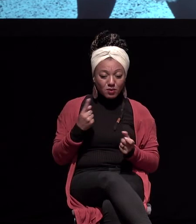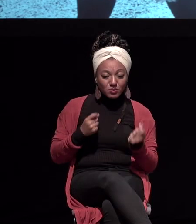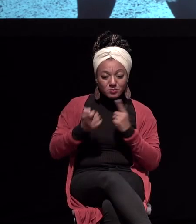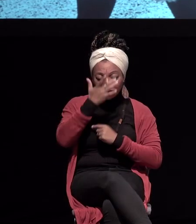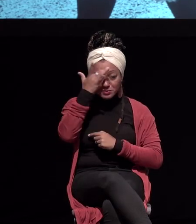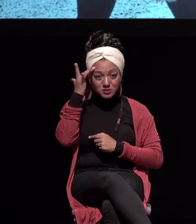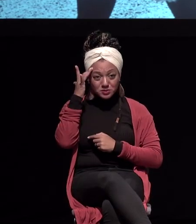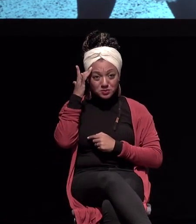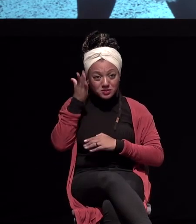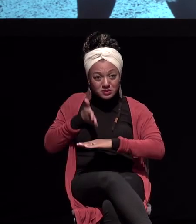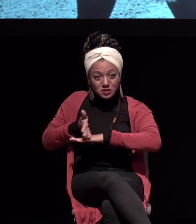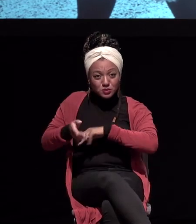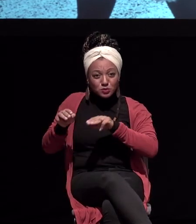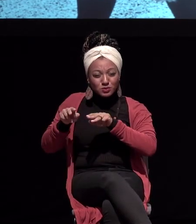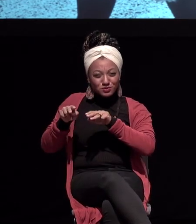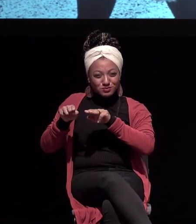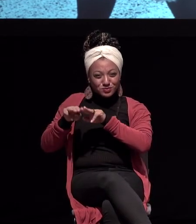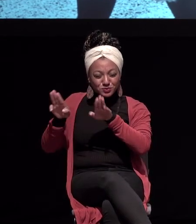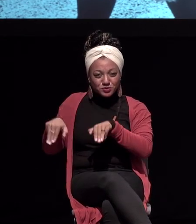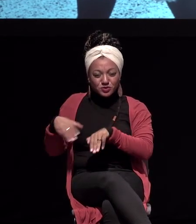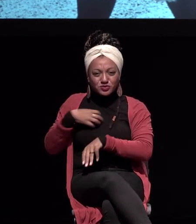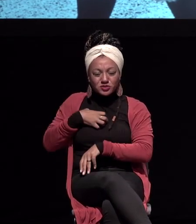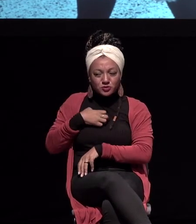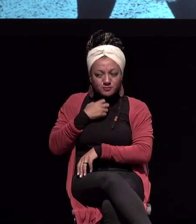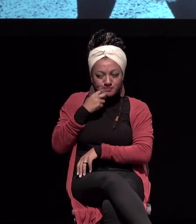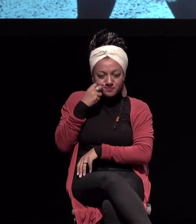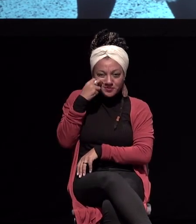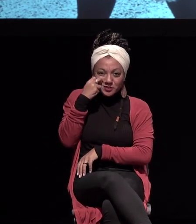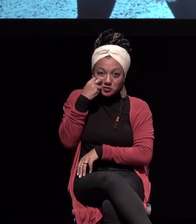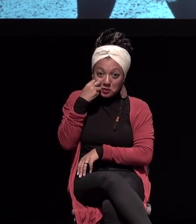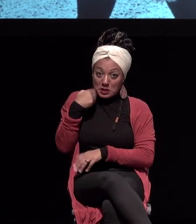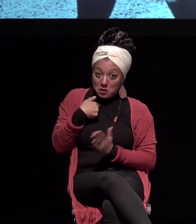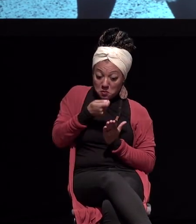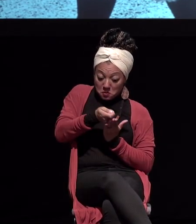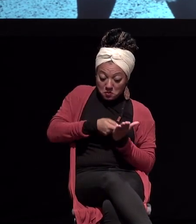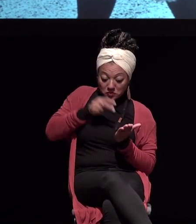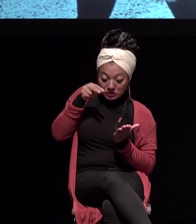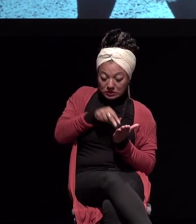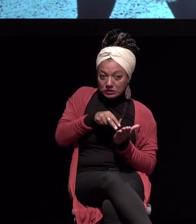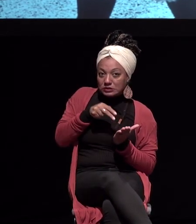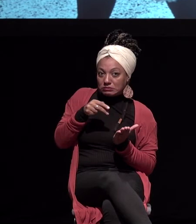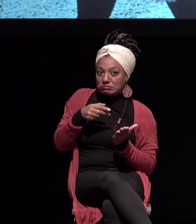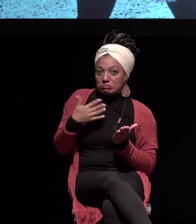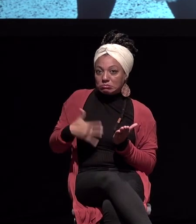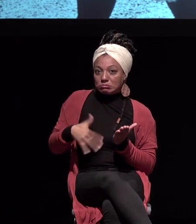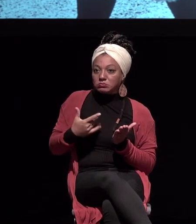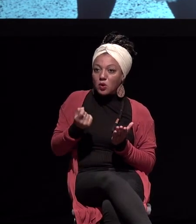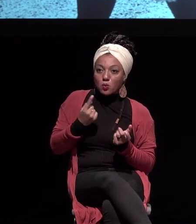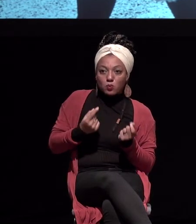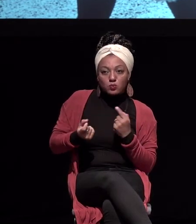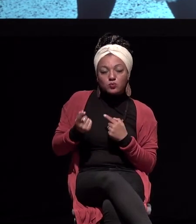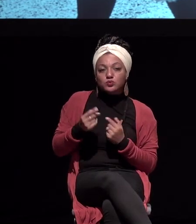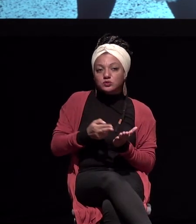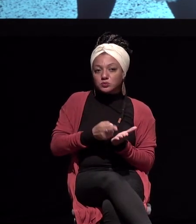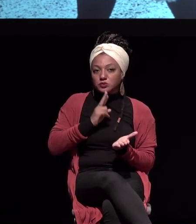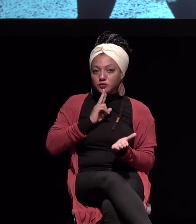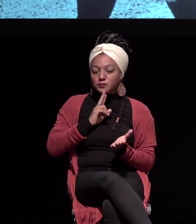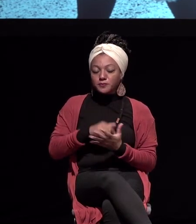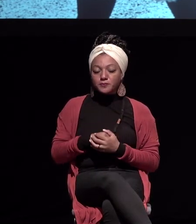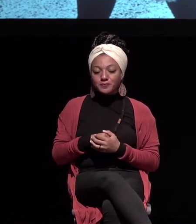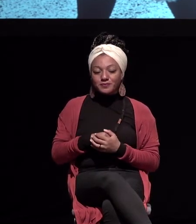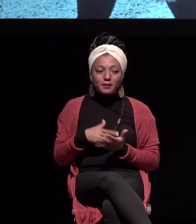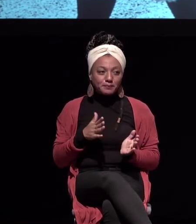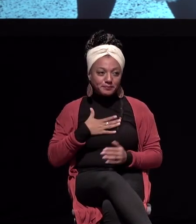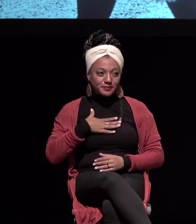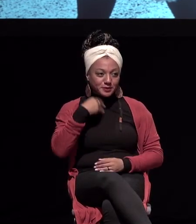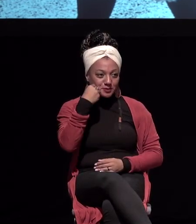espaço. Pelo menos a experiência ali ao ler a conclusão, né? Bom, essa é a experiência para